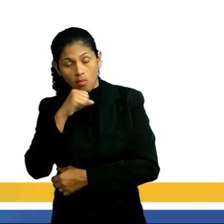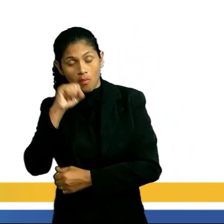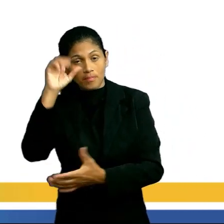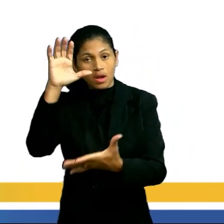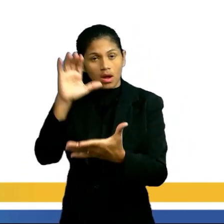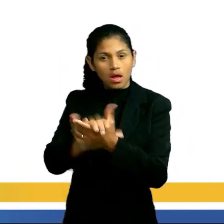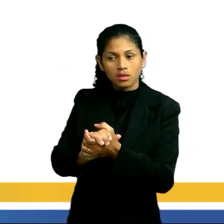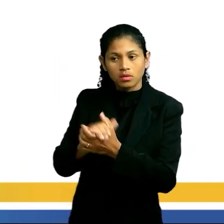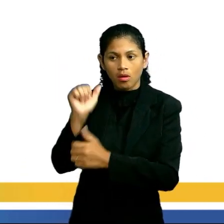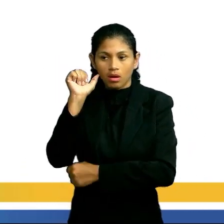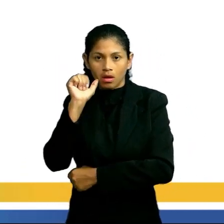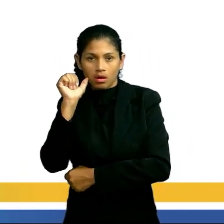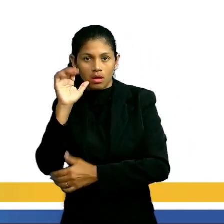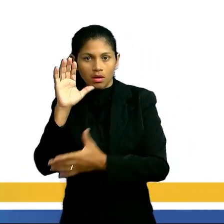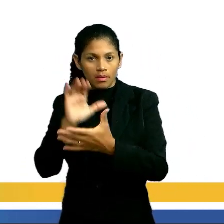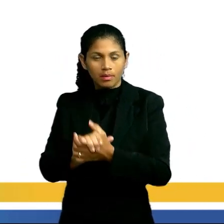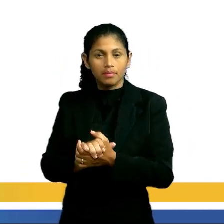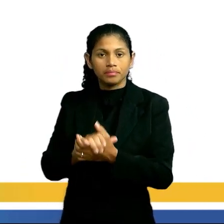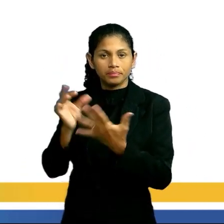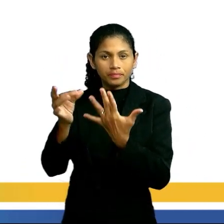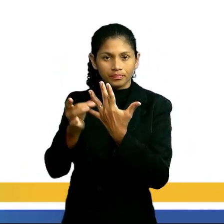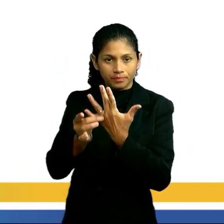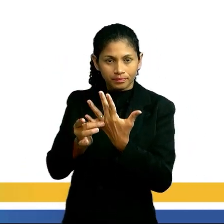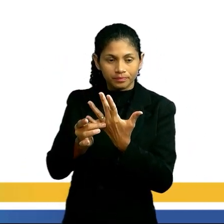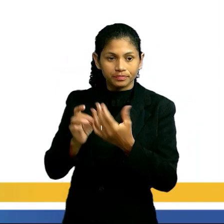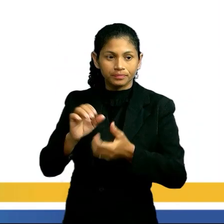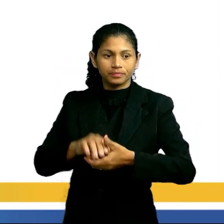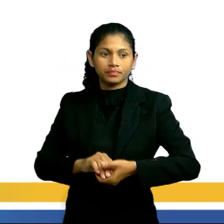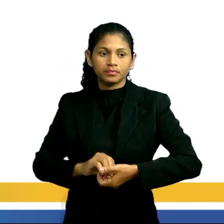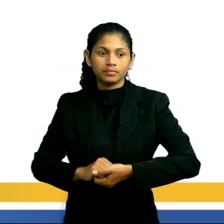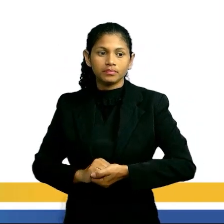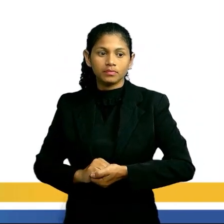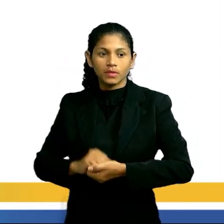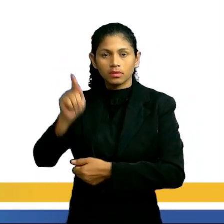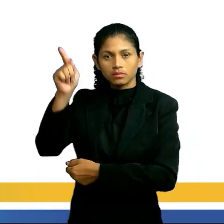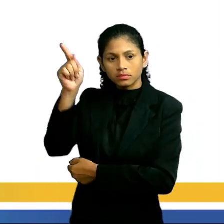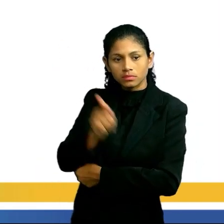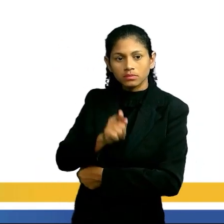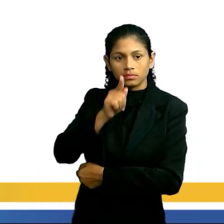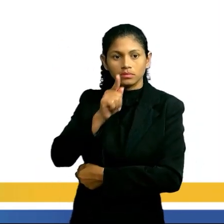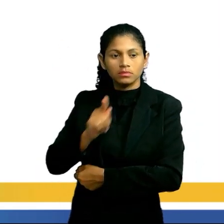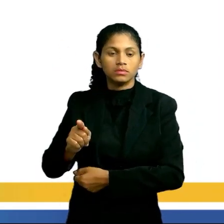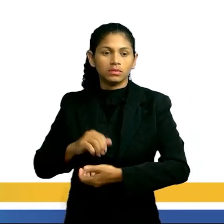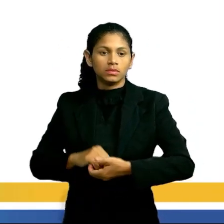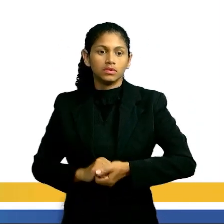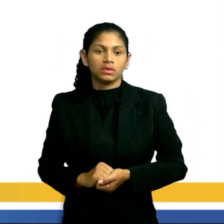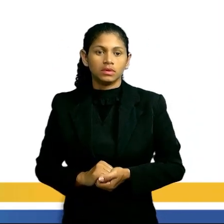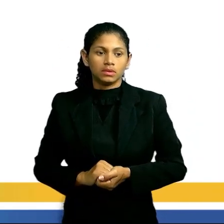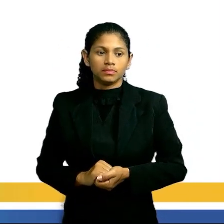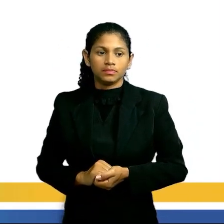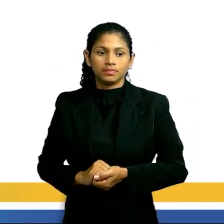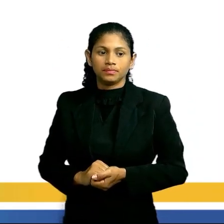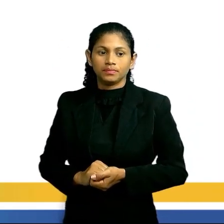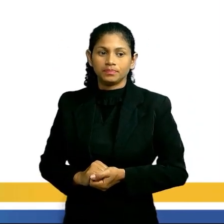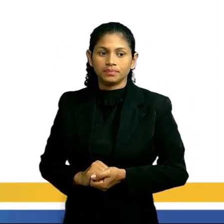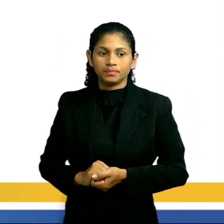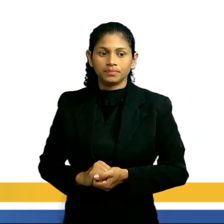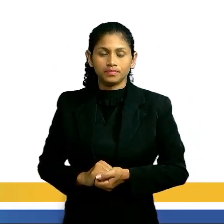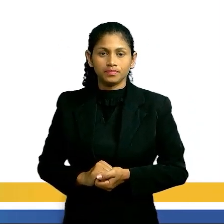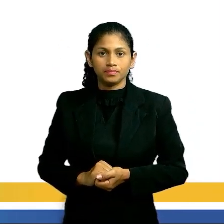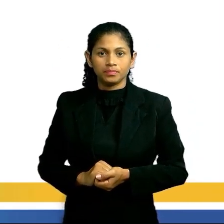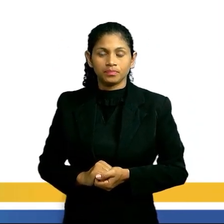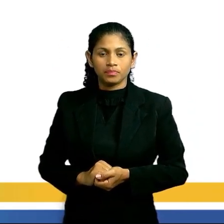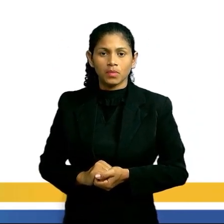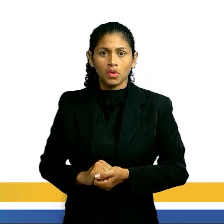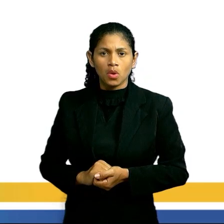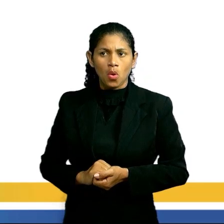casou com uma mulher. Um traço na horizontal. 2 traços, professor, quer dizer, o primo casou com